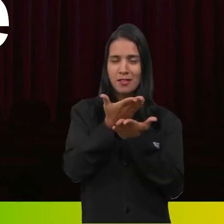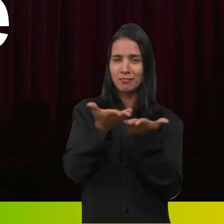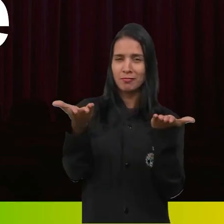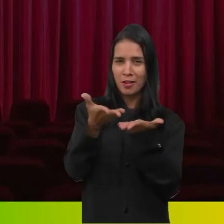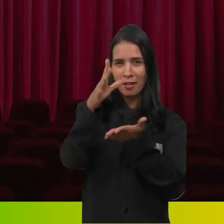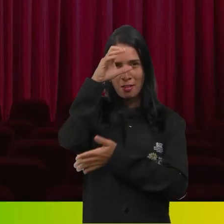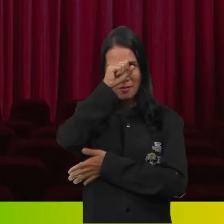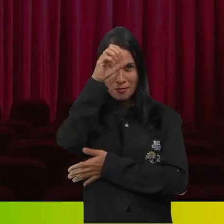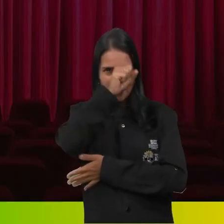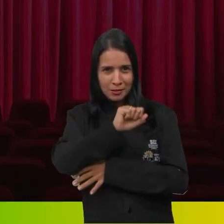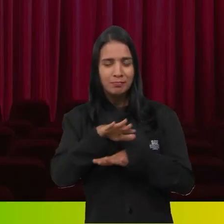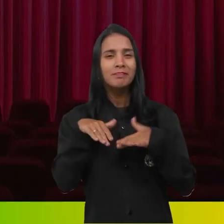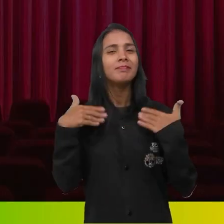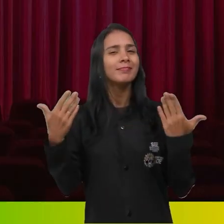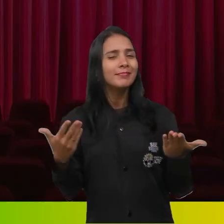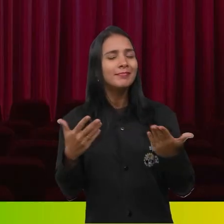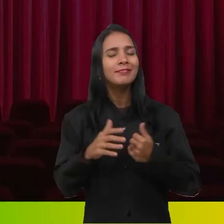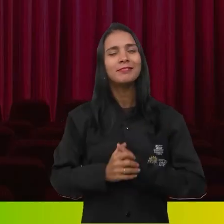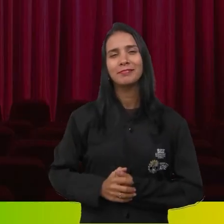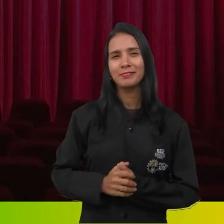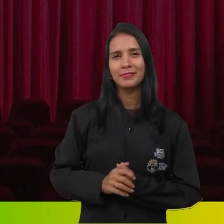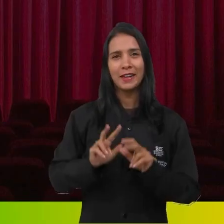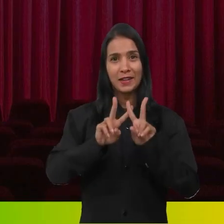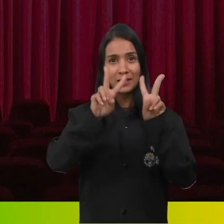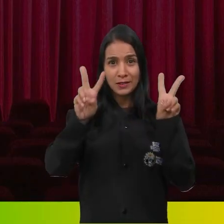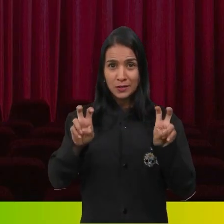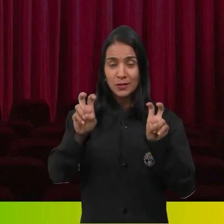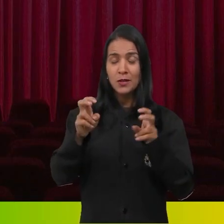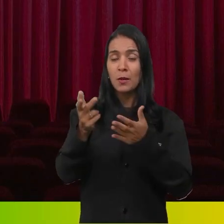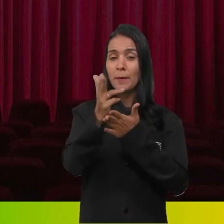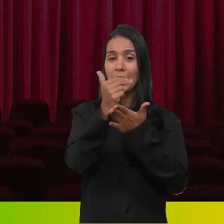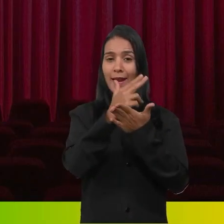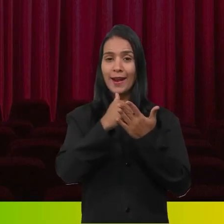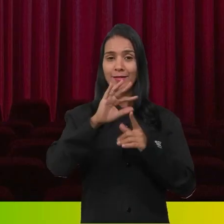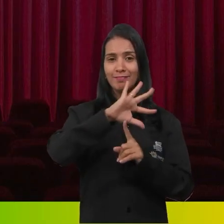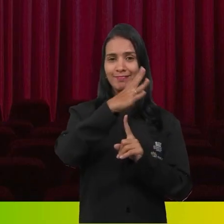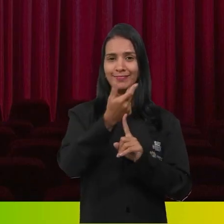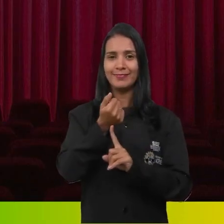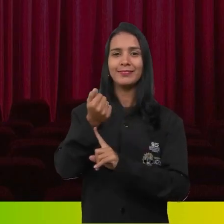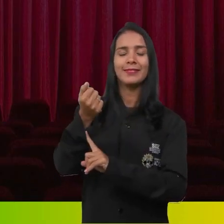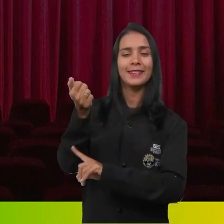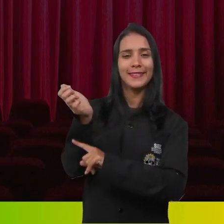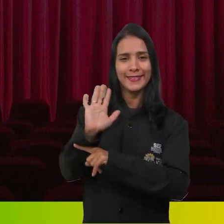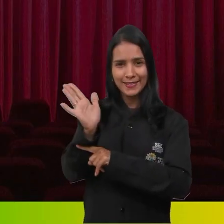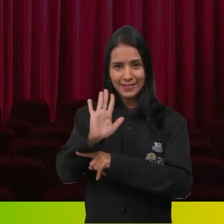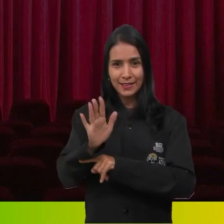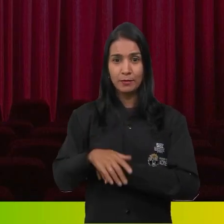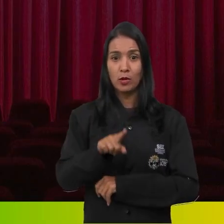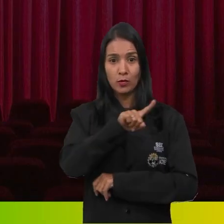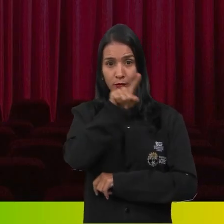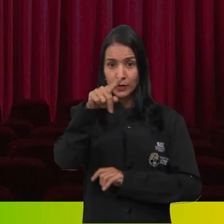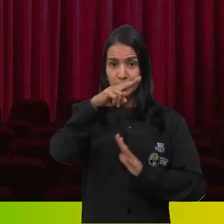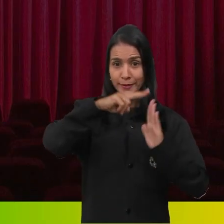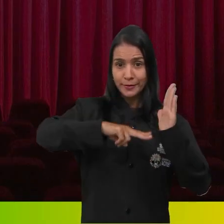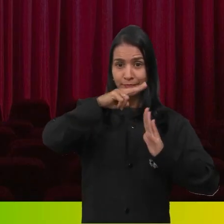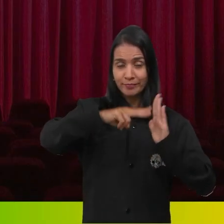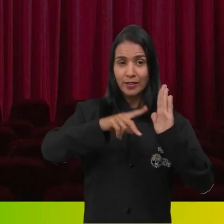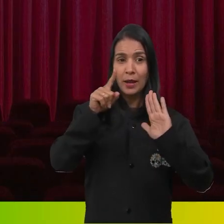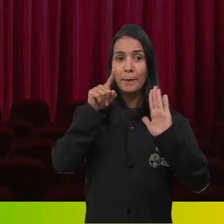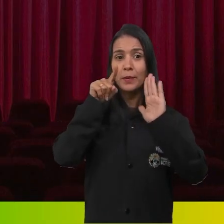hoje, sobre a arte do cinema. Você vai ler a pergunta e depois terá